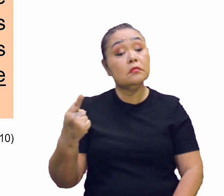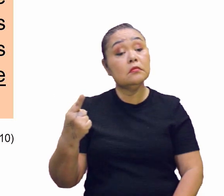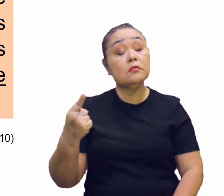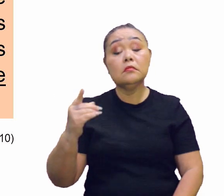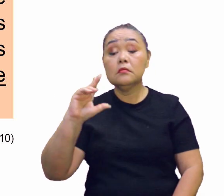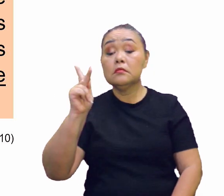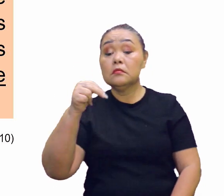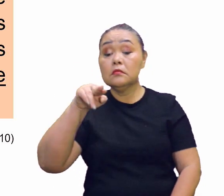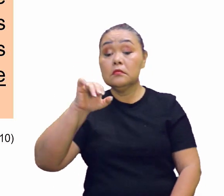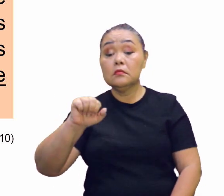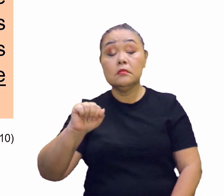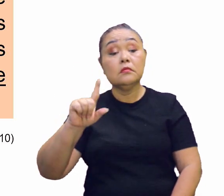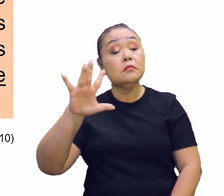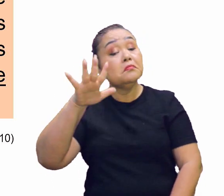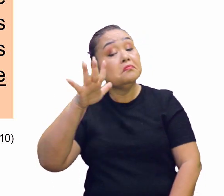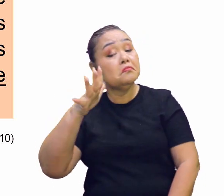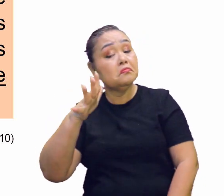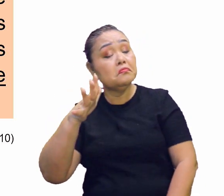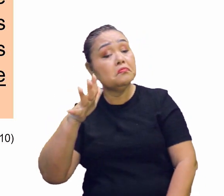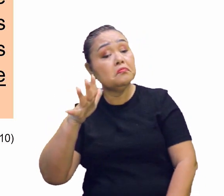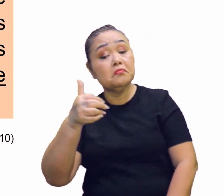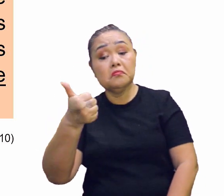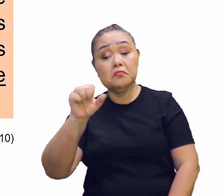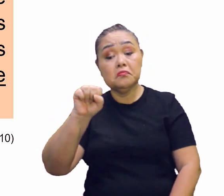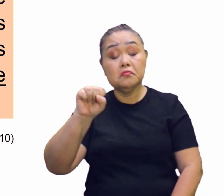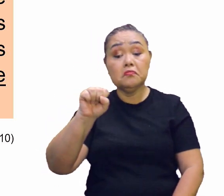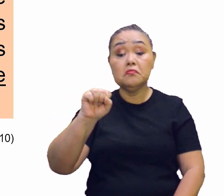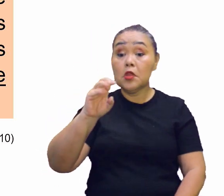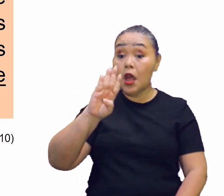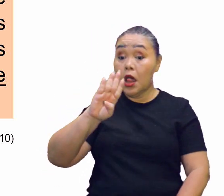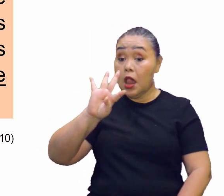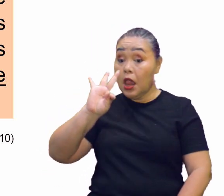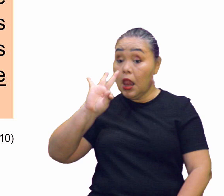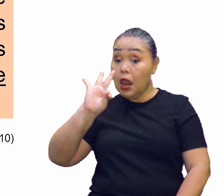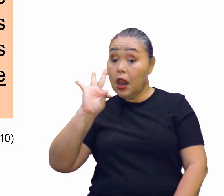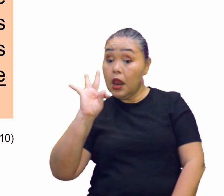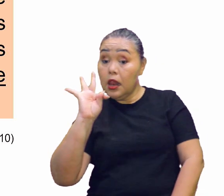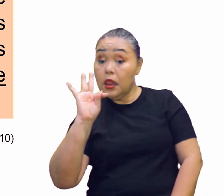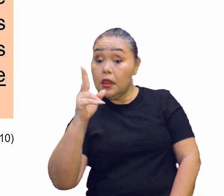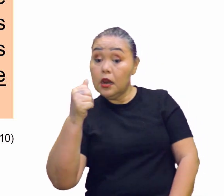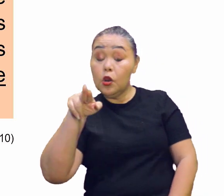da China está em 18 trilhões